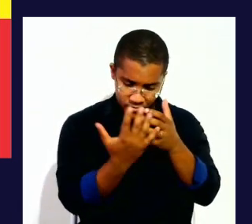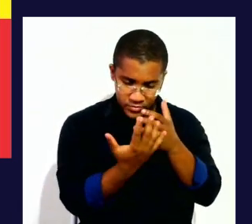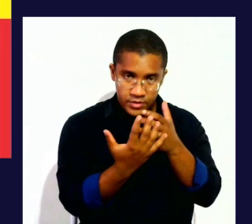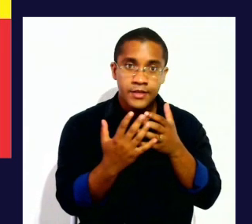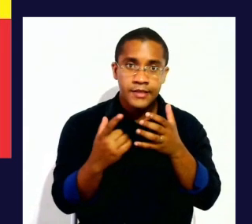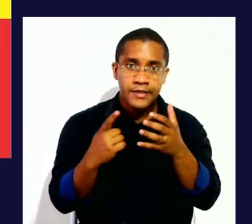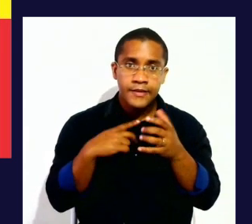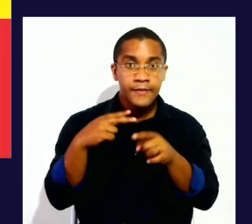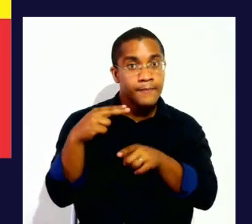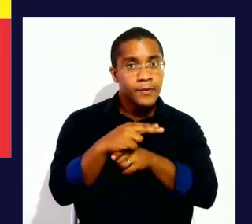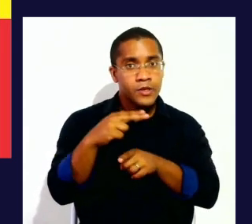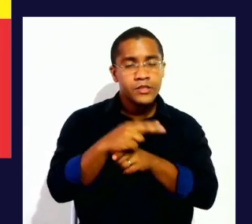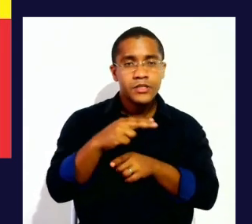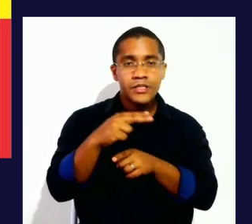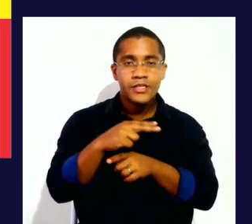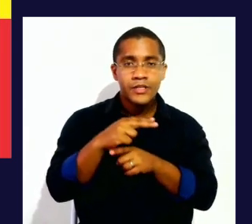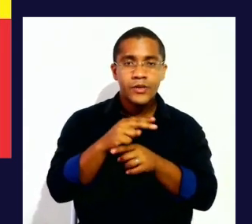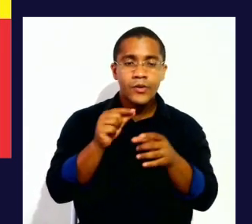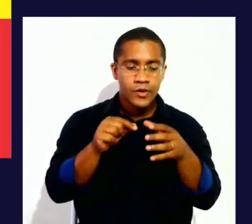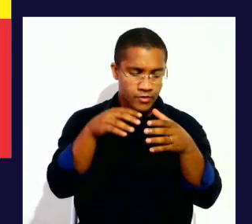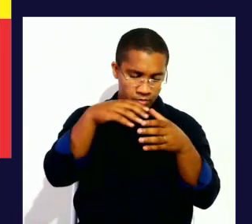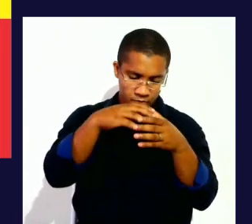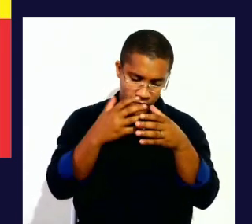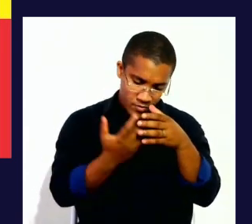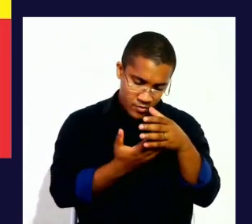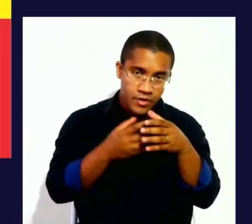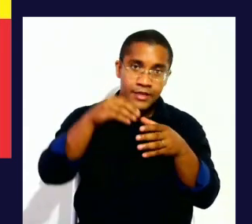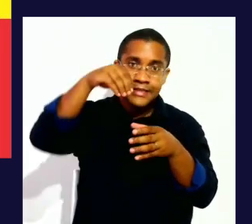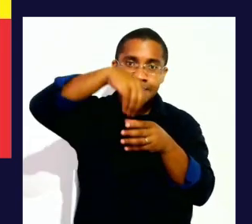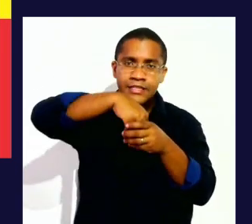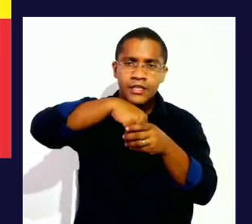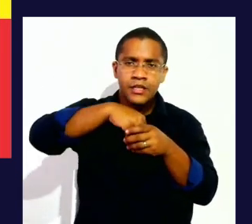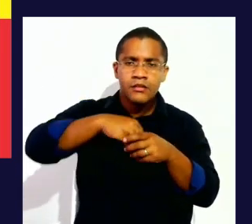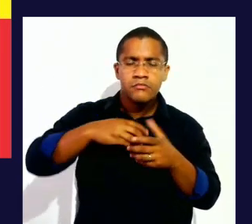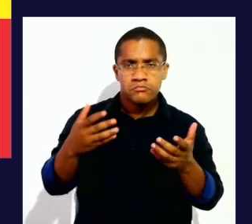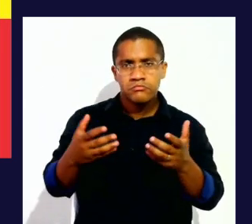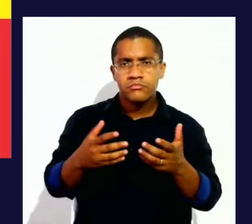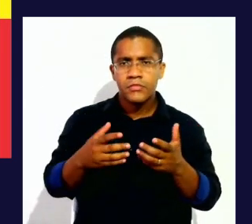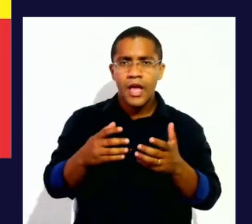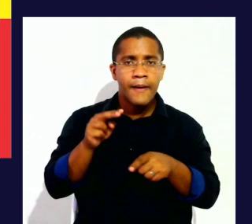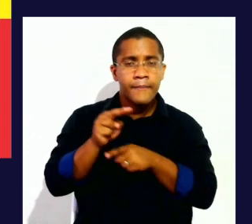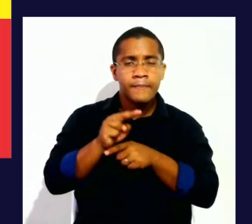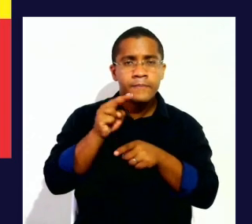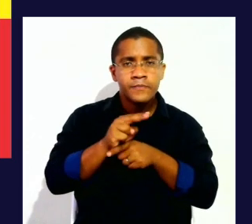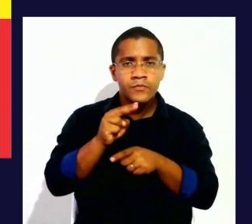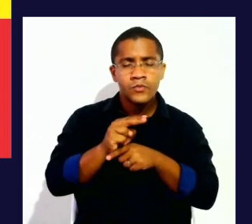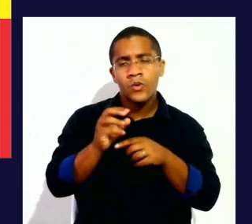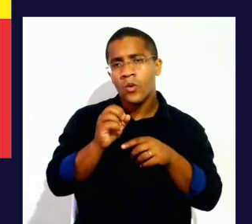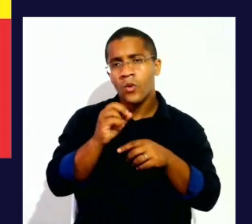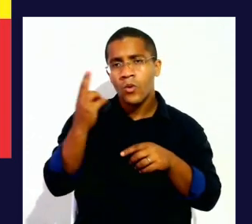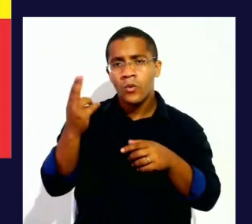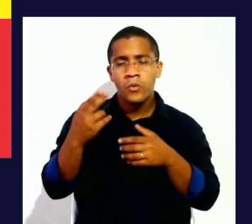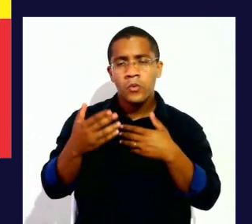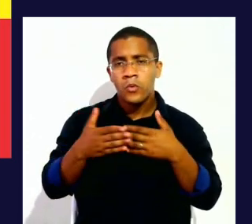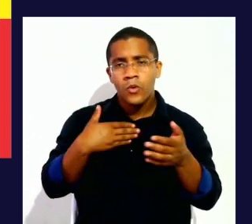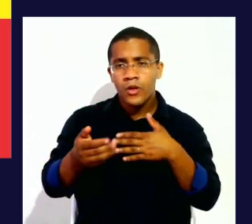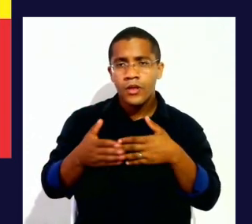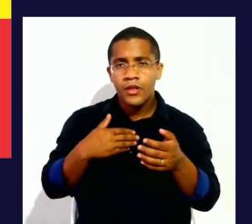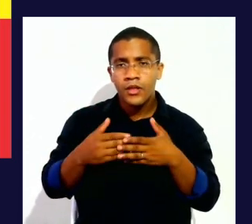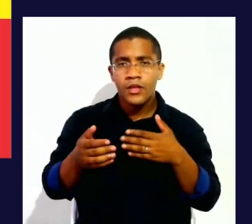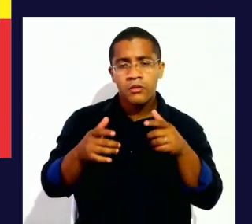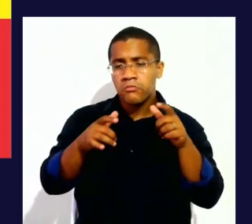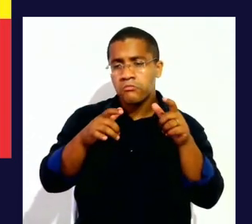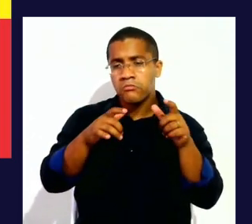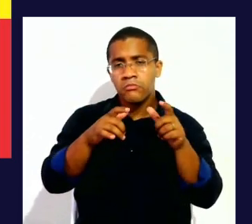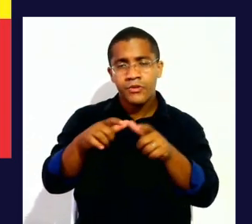para proteger, na realidade, o isolamento ou quaisquer danos mecânicos de ambientes e até